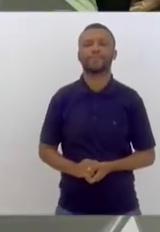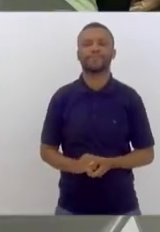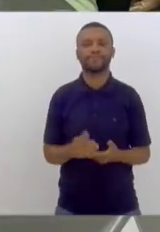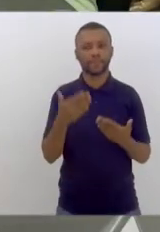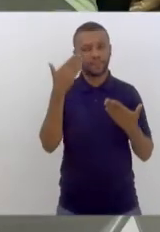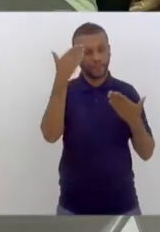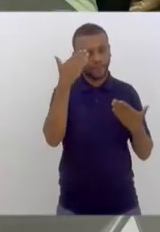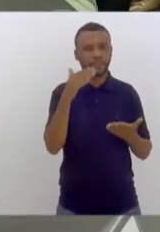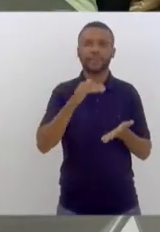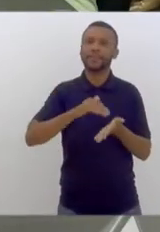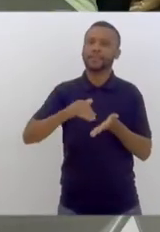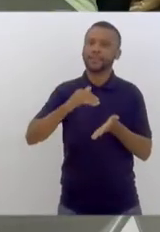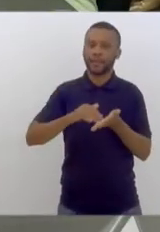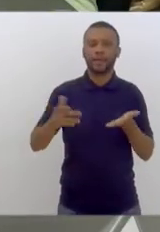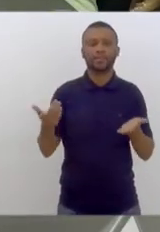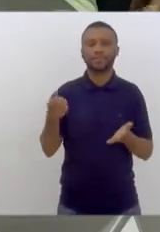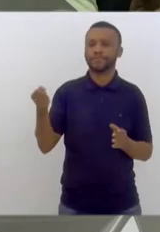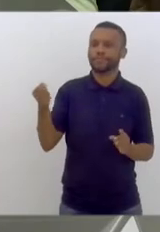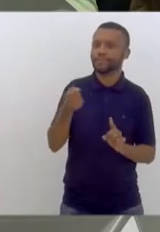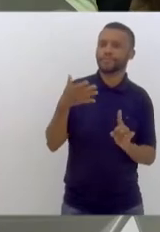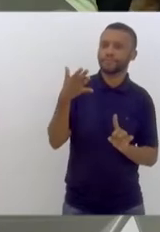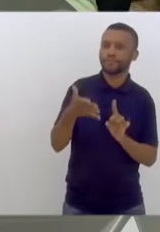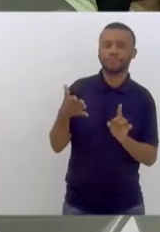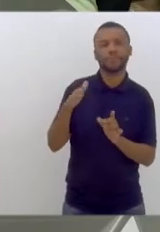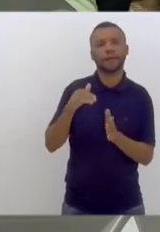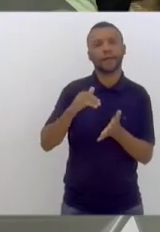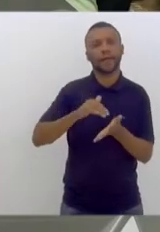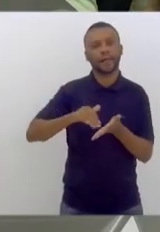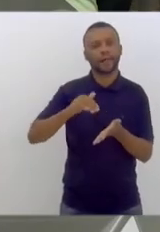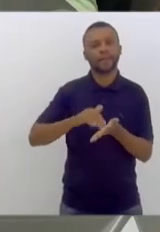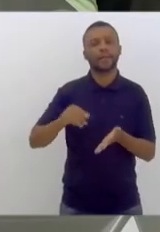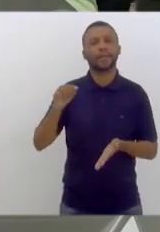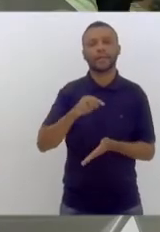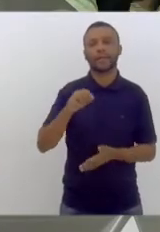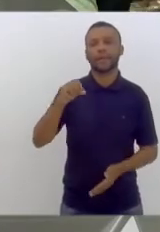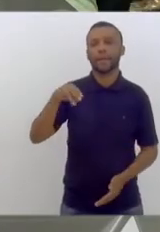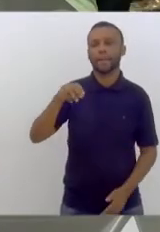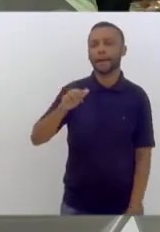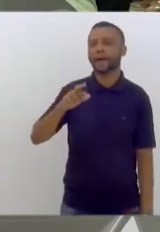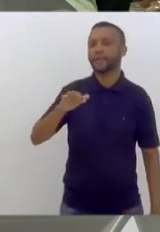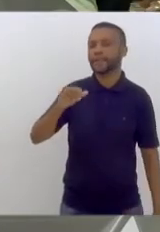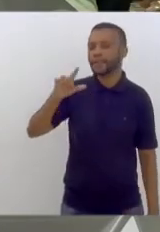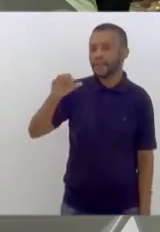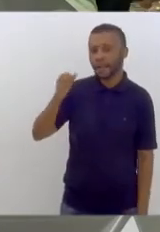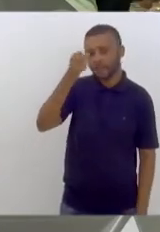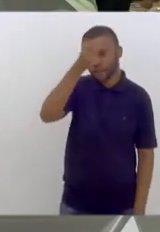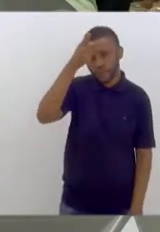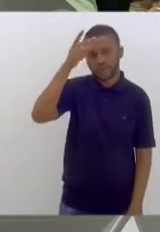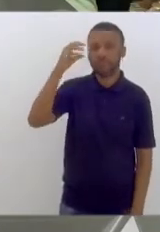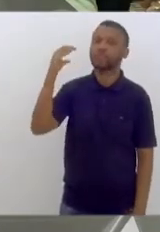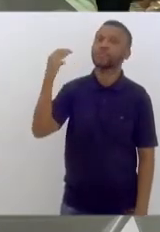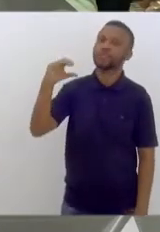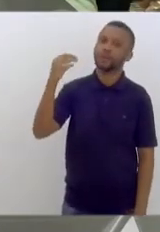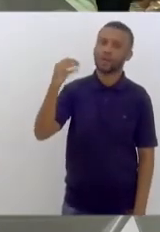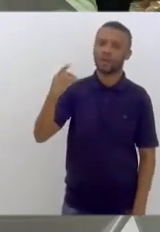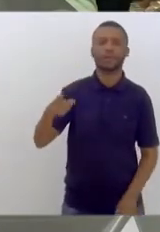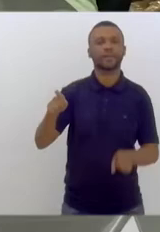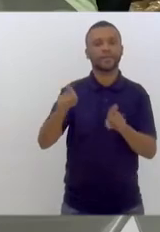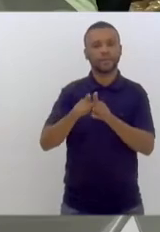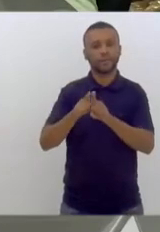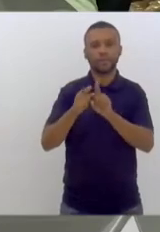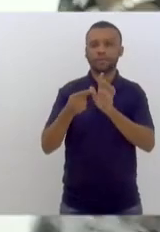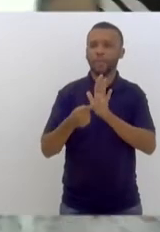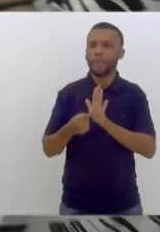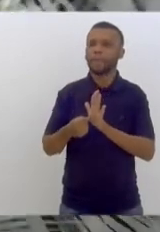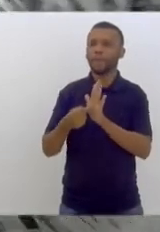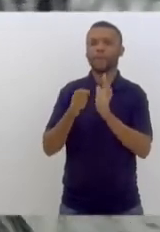Obrigado, secretário Renan Ferreirinha. Passo a palavra agora para a secretária Marília Ortiz, do município de Niterói. E vamos aqui também